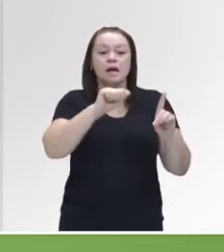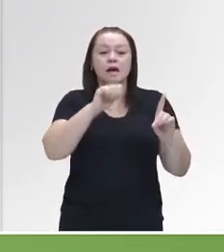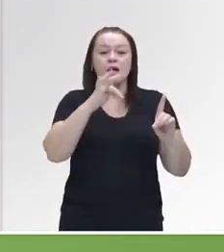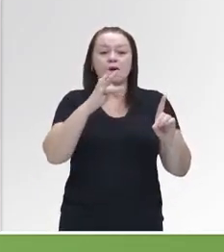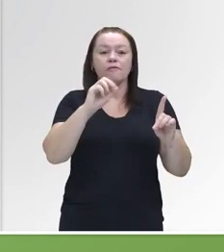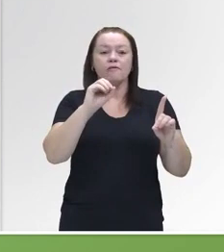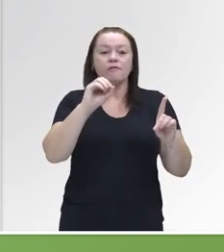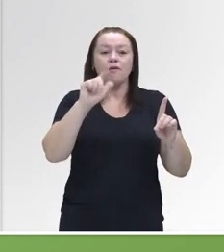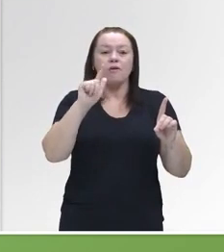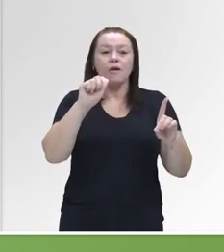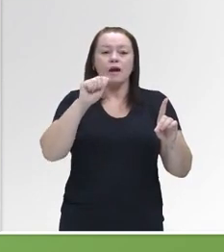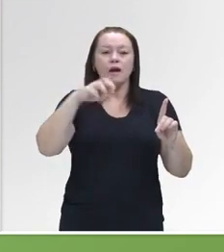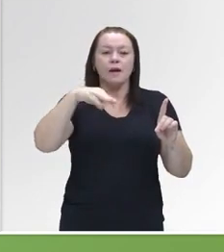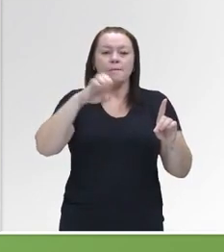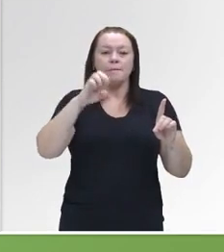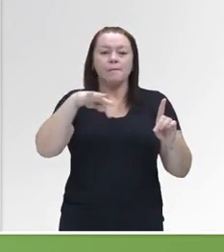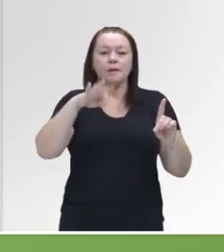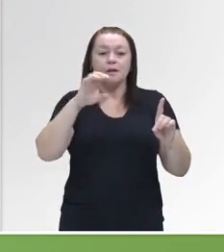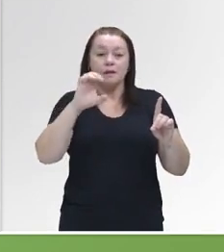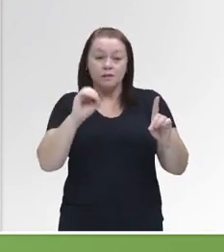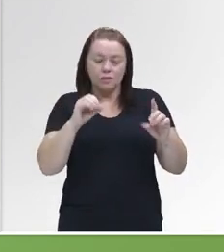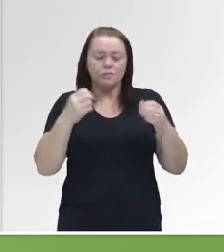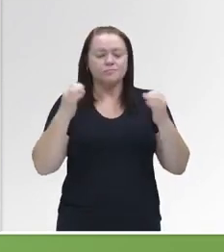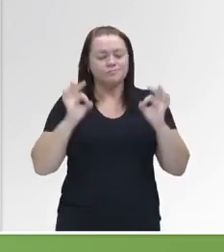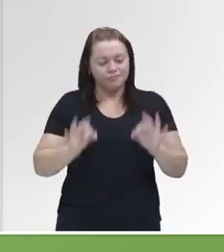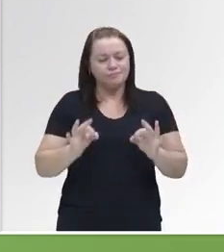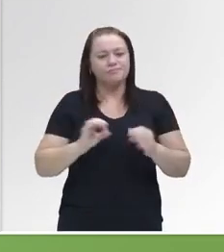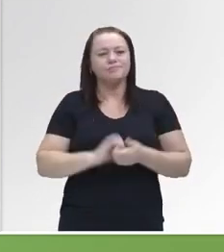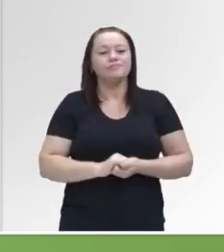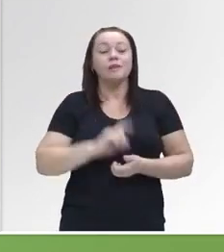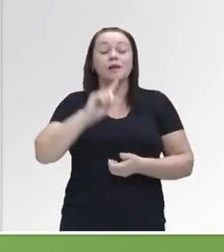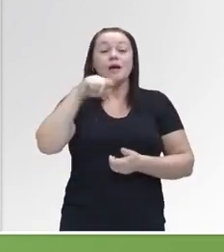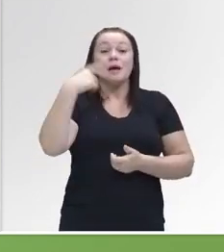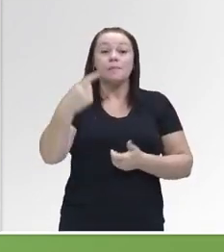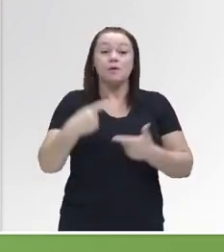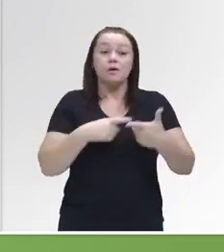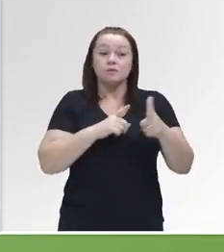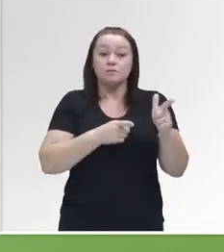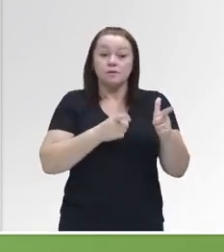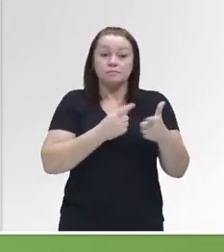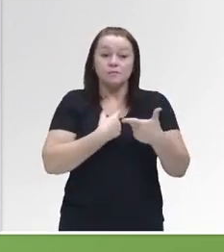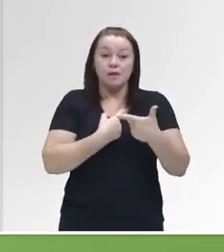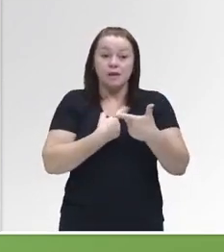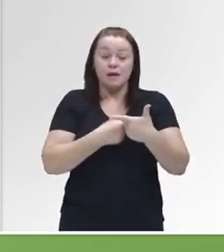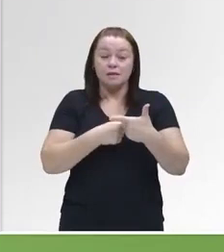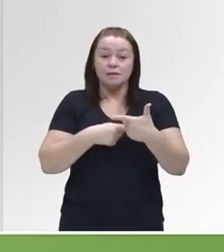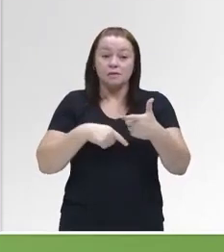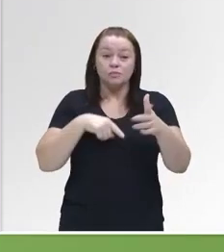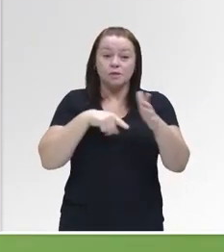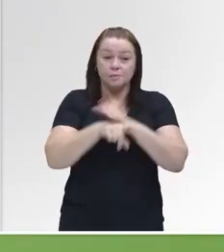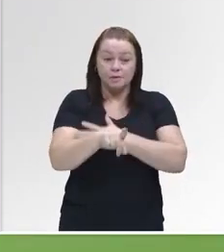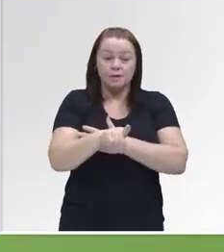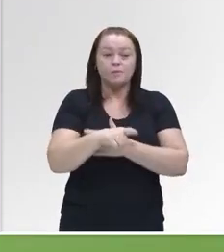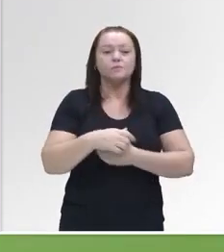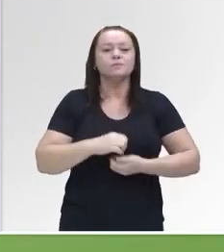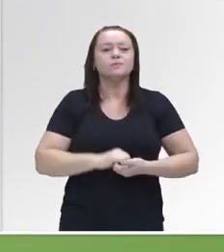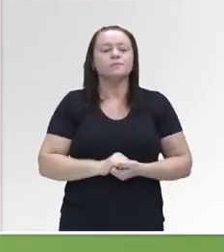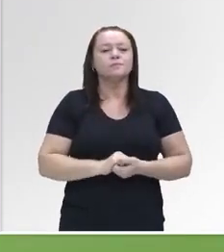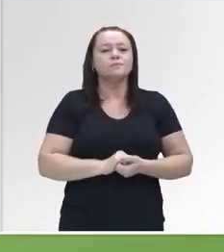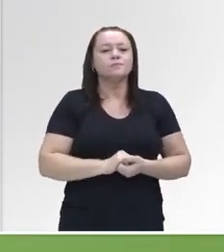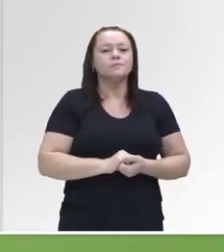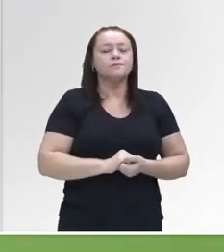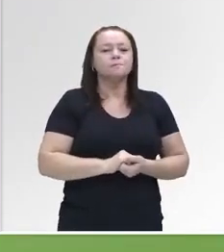afogamento. Muito bem. Vamos para a próxima questão. A próxima questão, que é a segunda